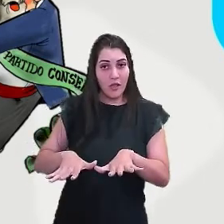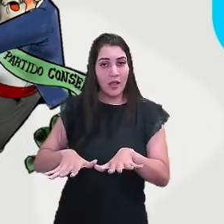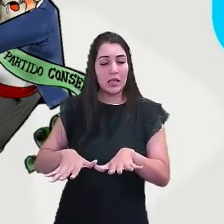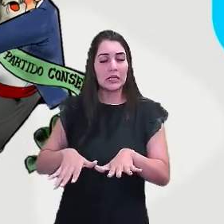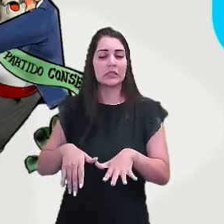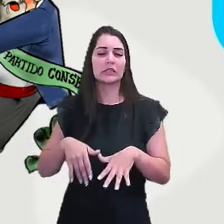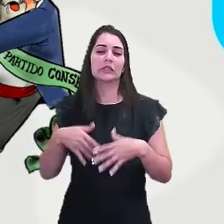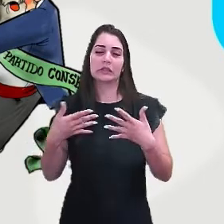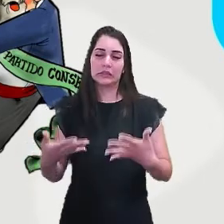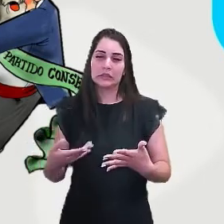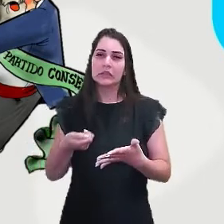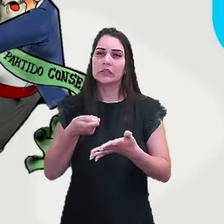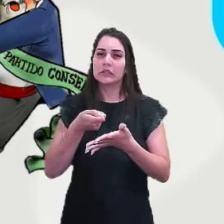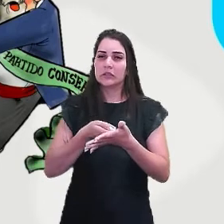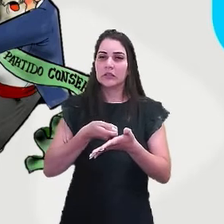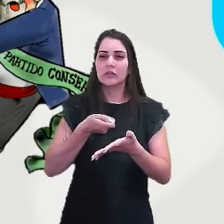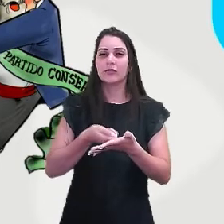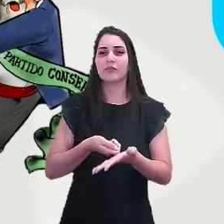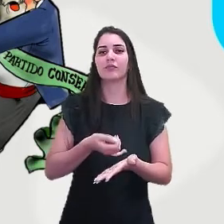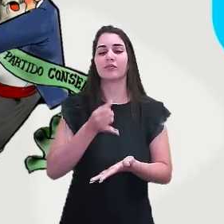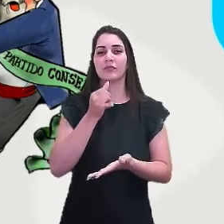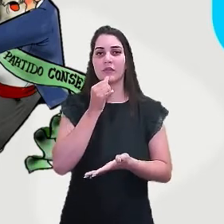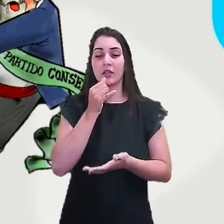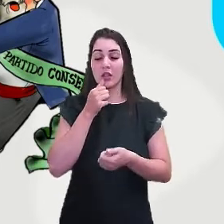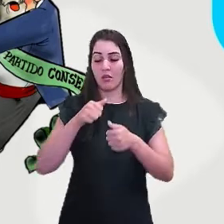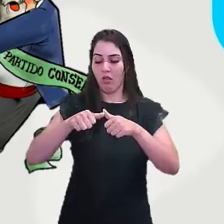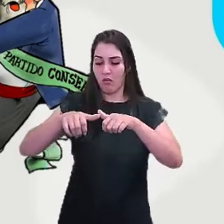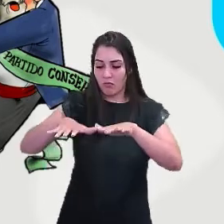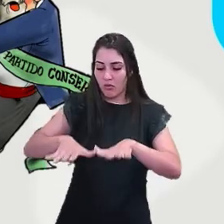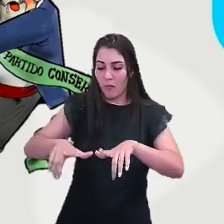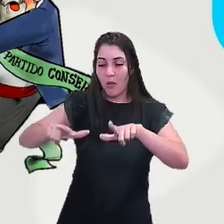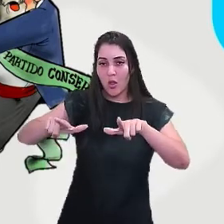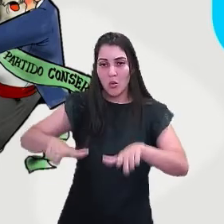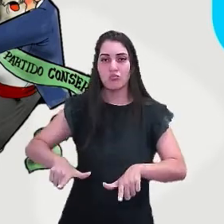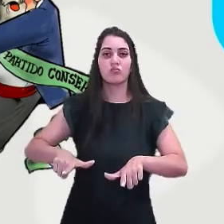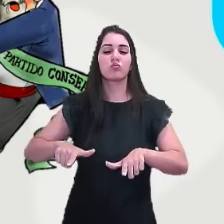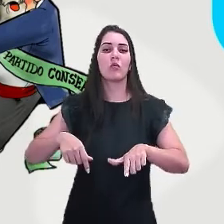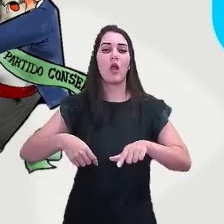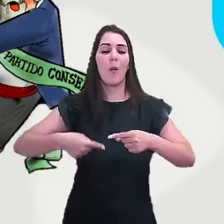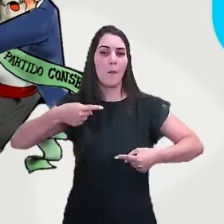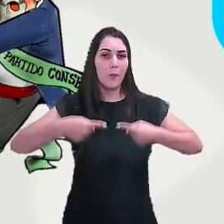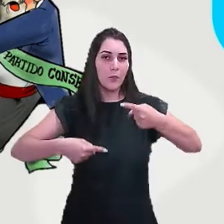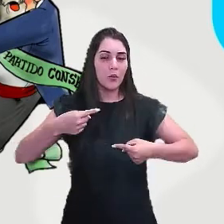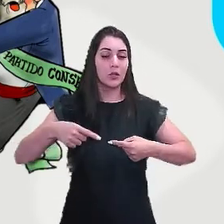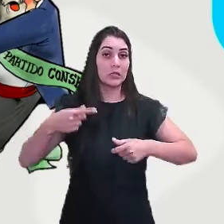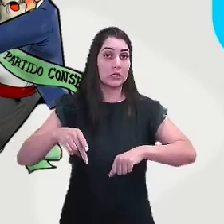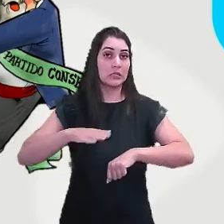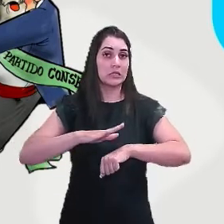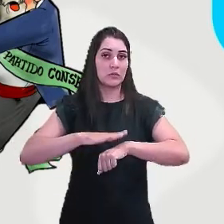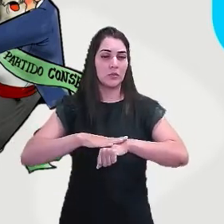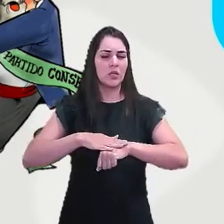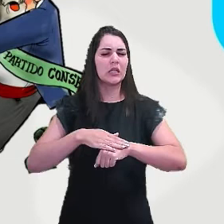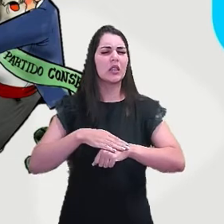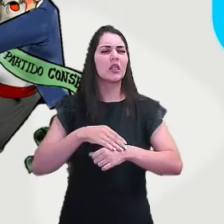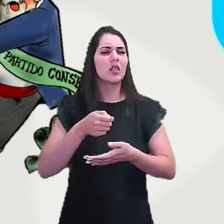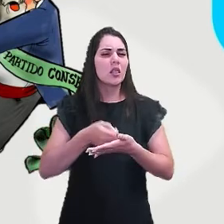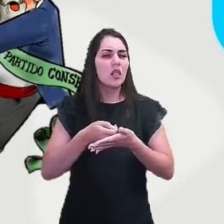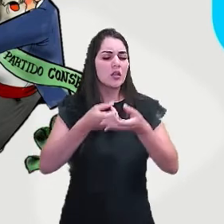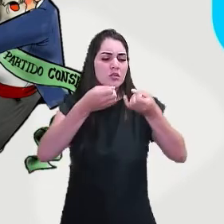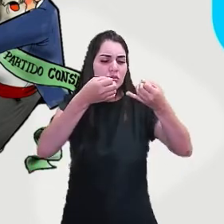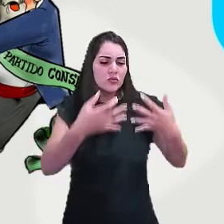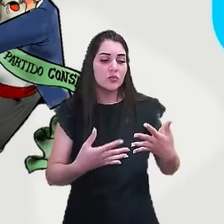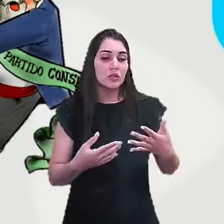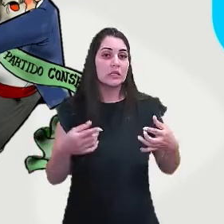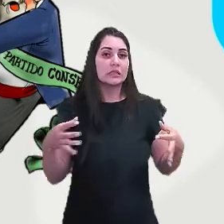se fala, a estabilidade territorial, política durante esse período, que tanto se fala, ela